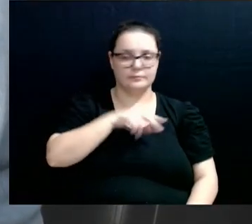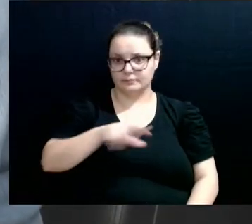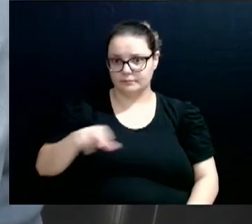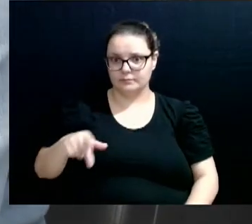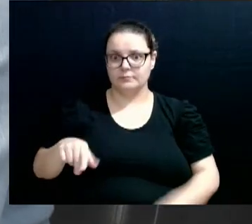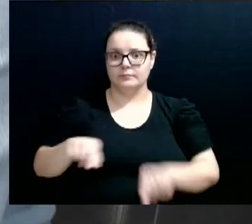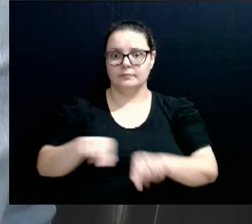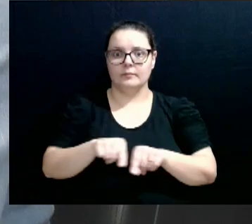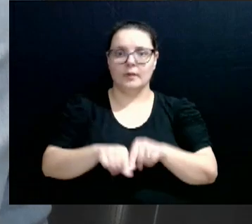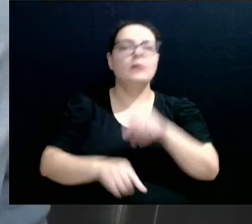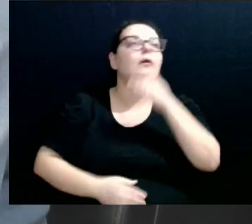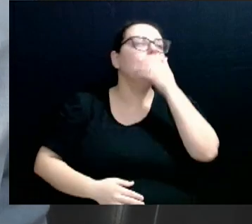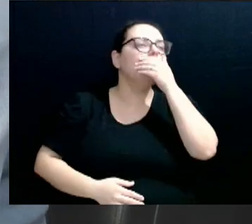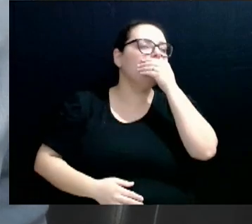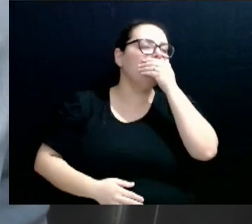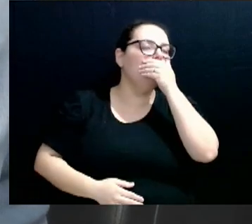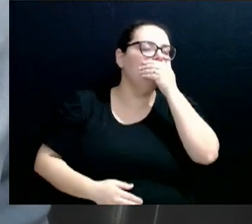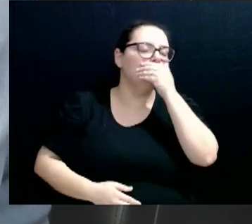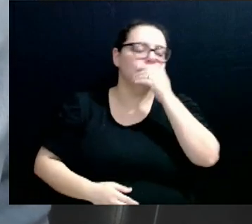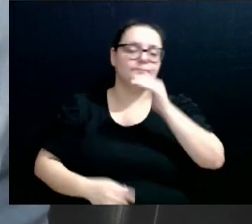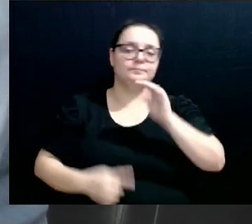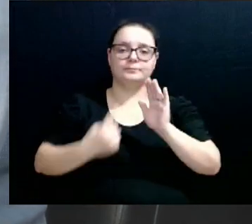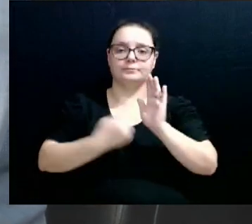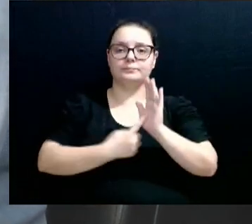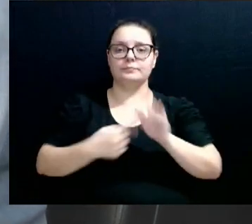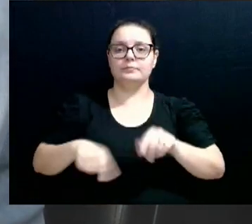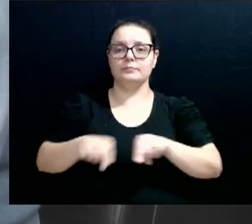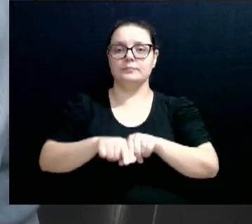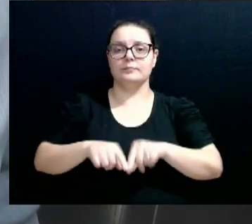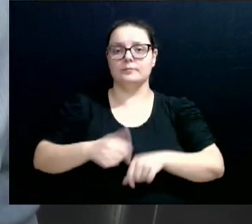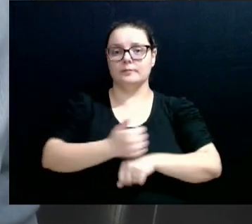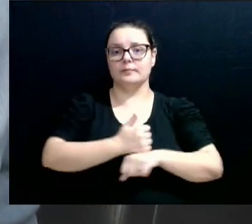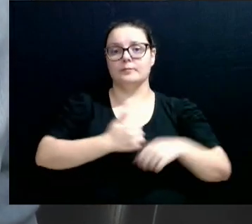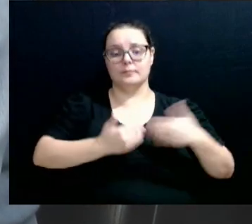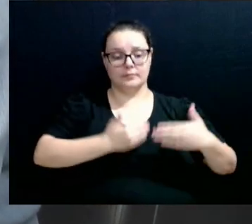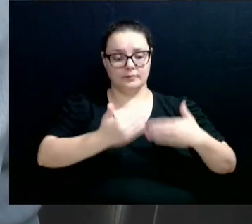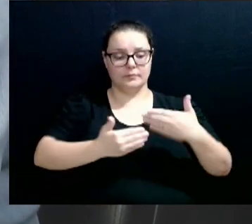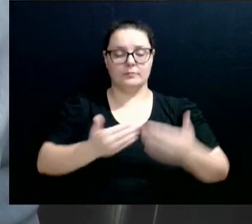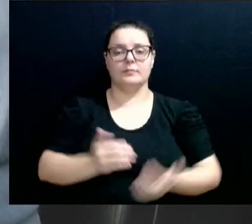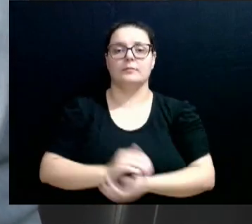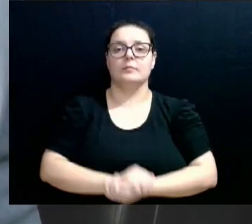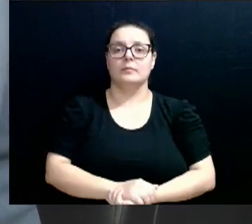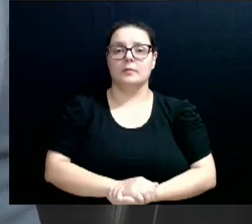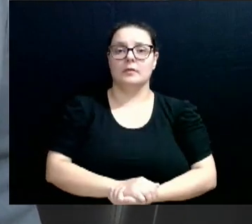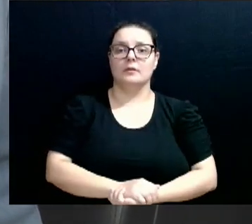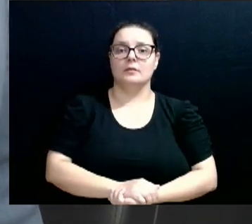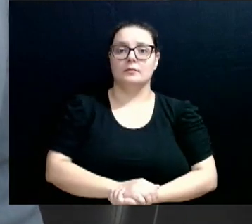E marcou, sim, a minha trajetória profissional como a vida mesmo, porque